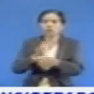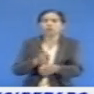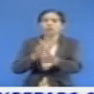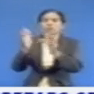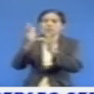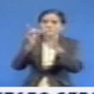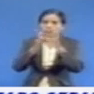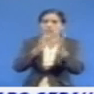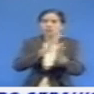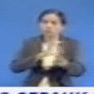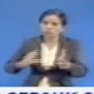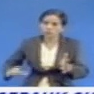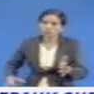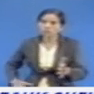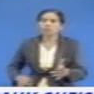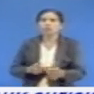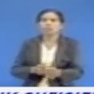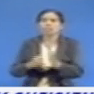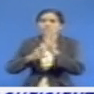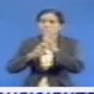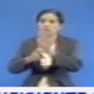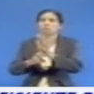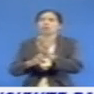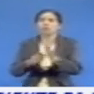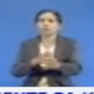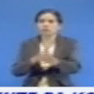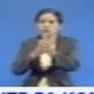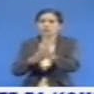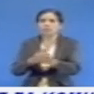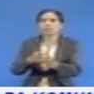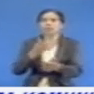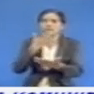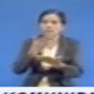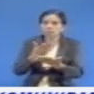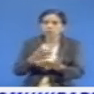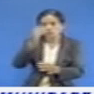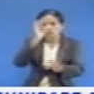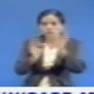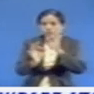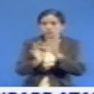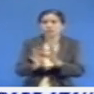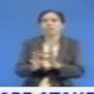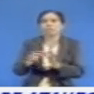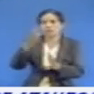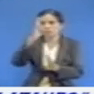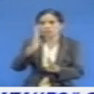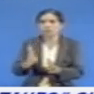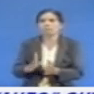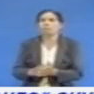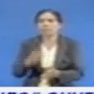nha ainfatin, rodi hatudo na fatin fidelidade bamaromak. Dom Virgílio hateten,